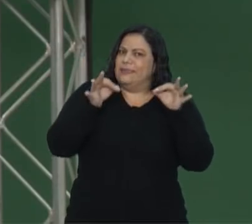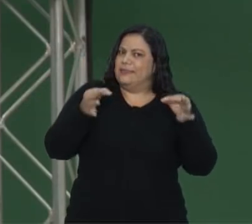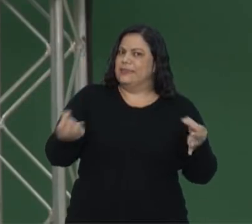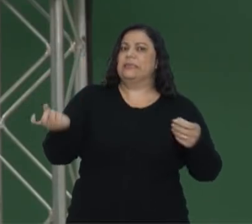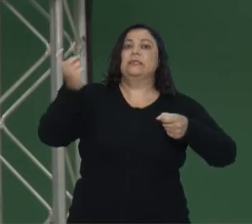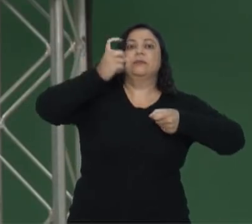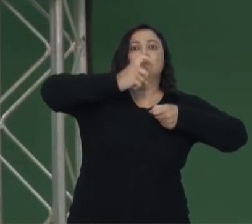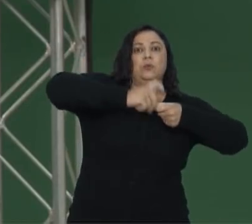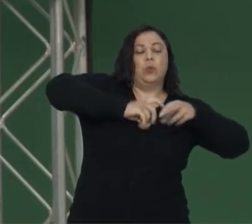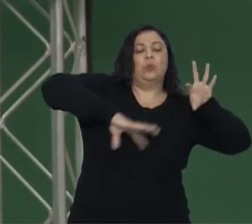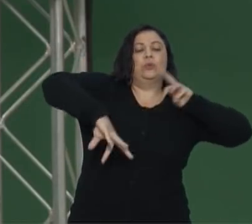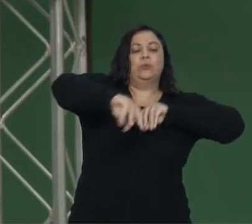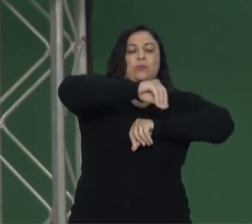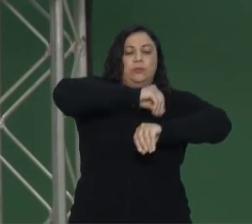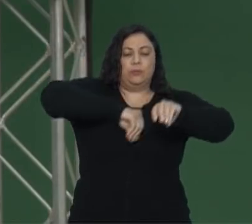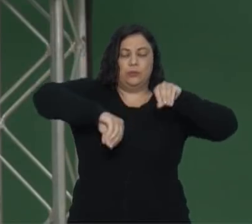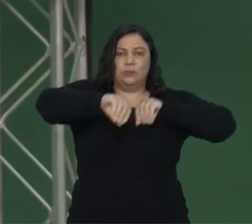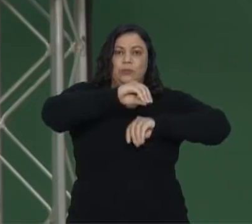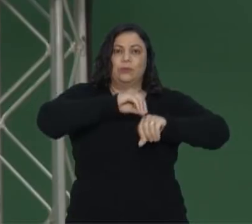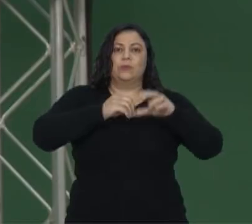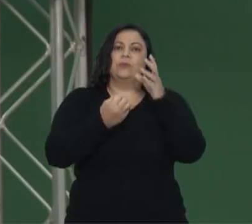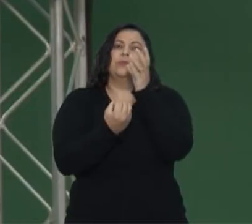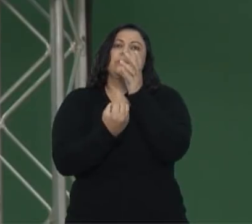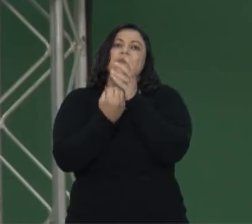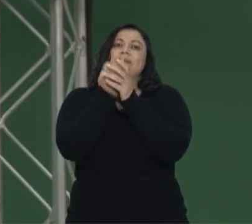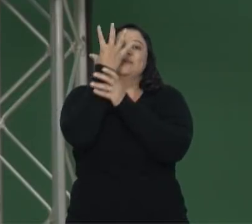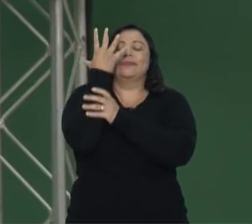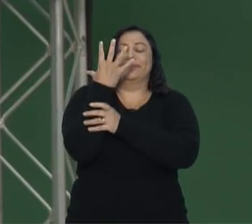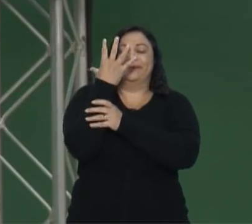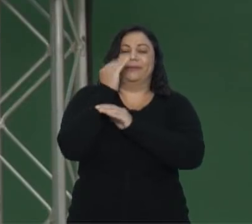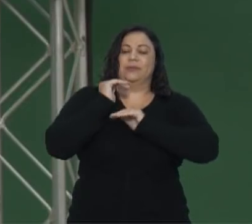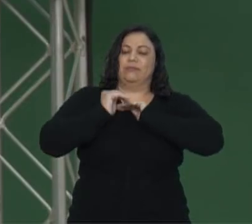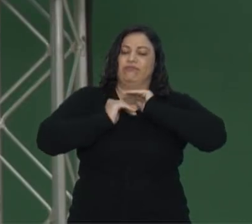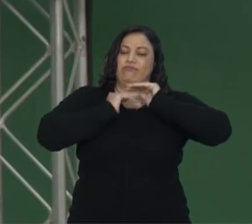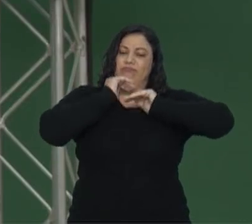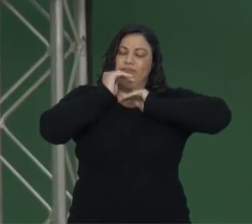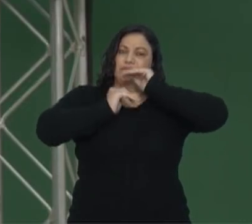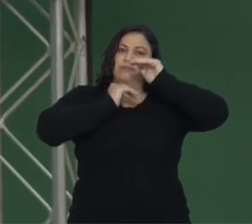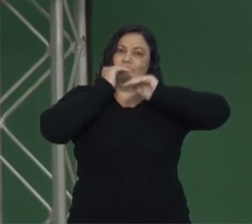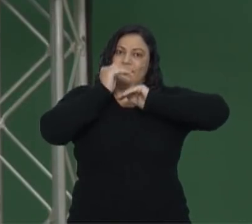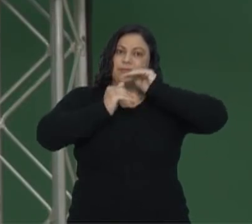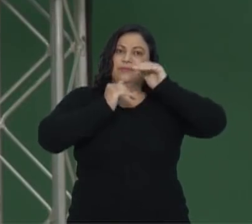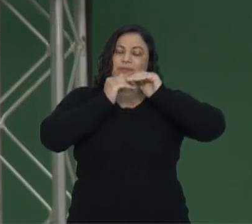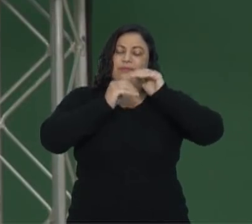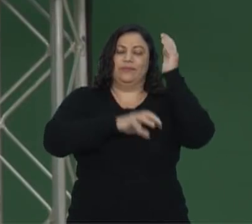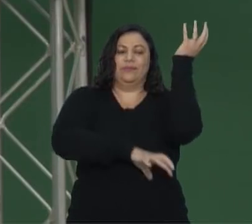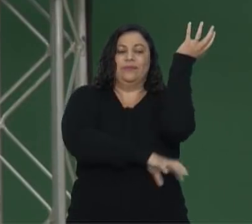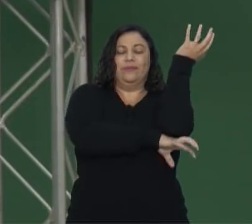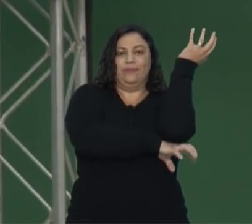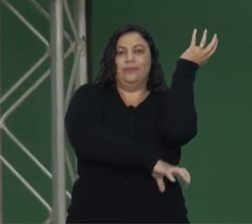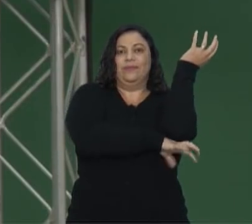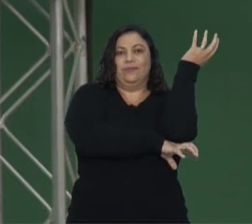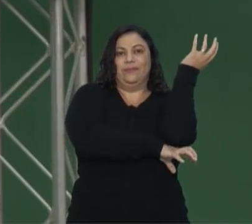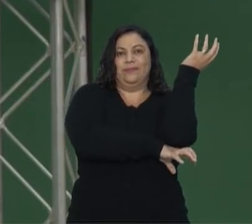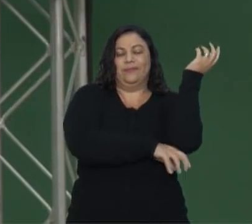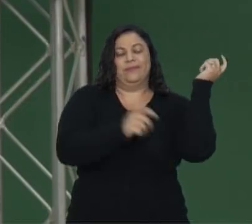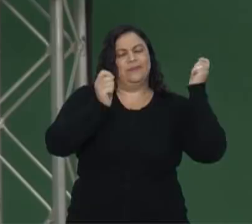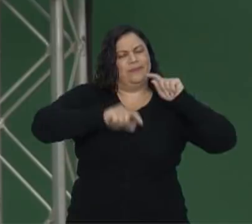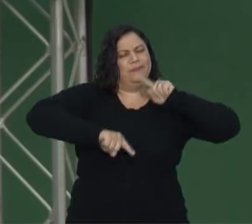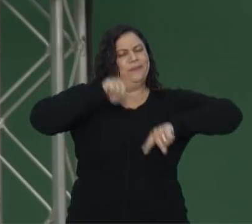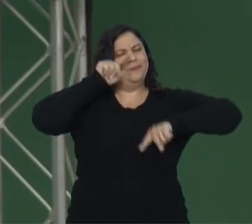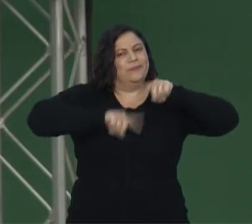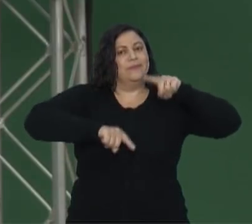para o solo e as plantas que estão crescendo absorvem pelas suas raízes esses materiais. Então, veja